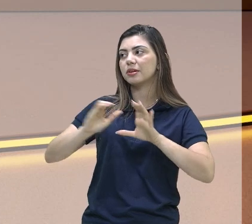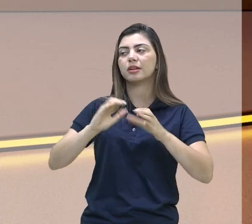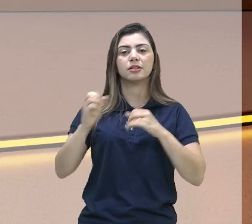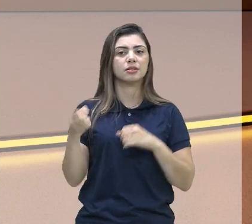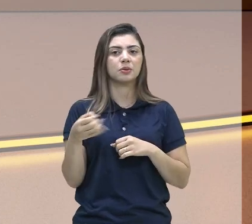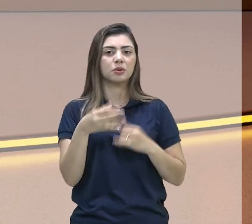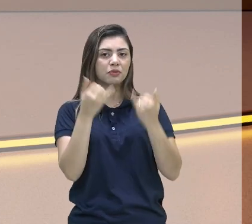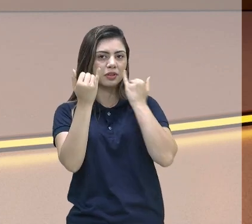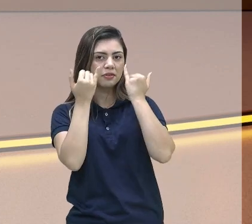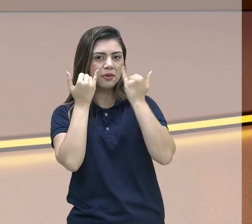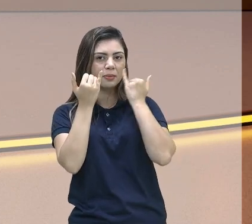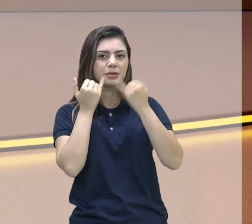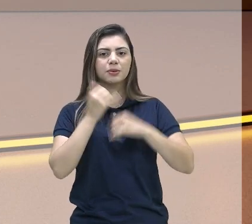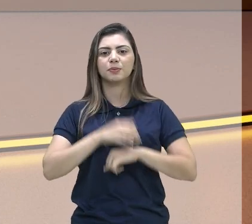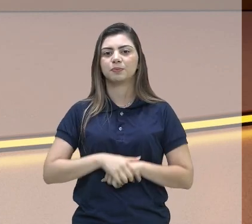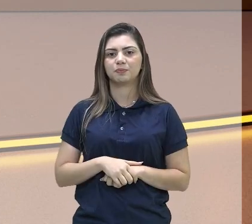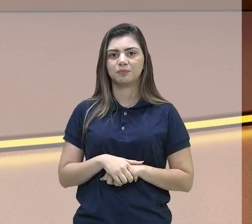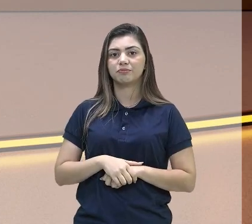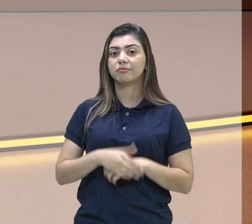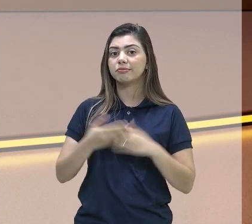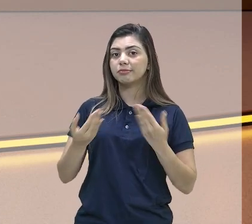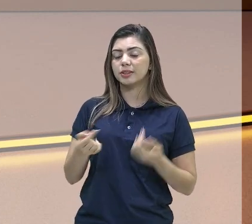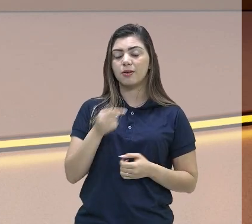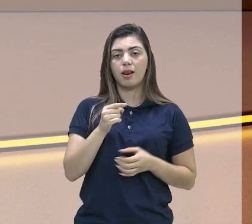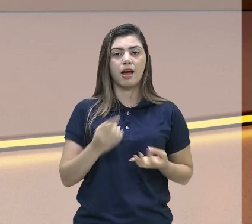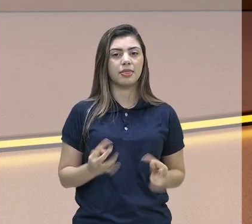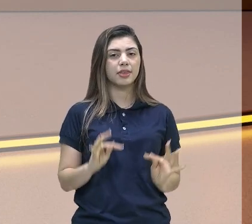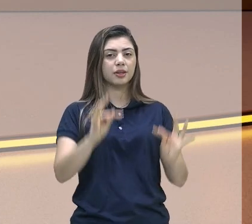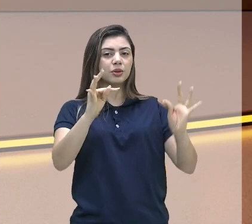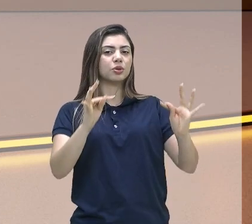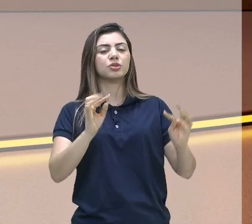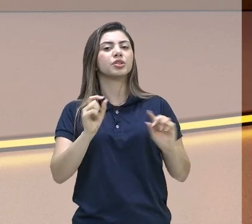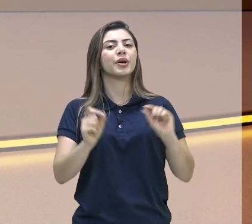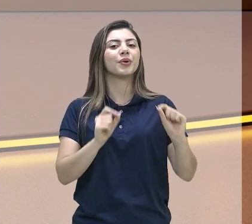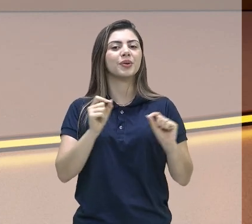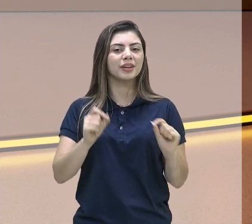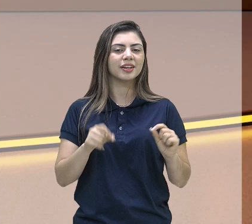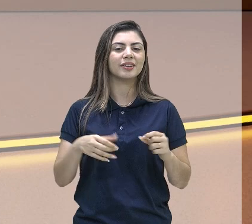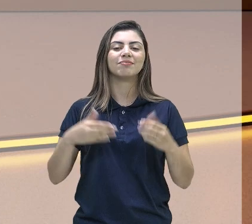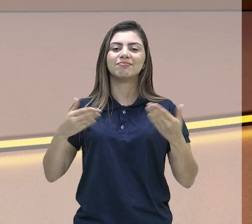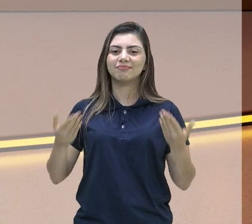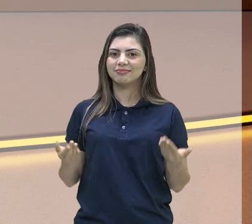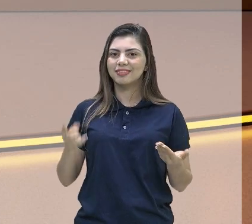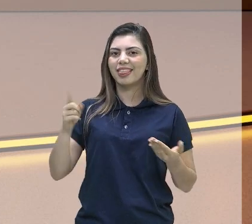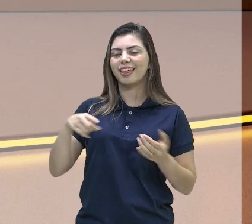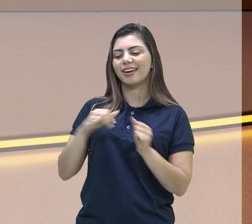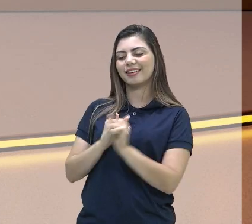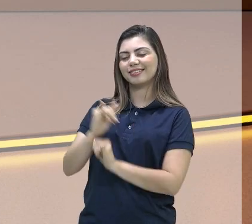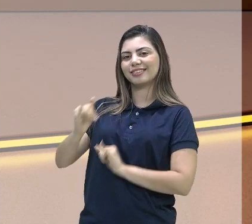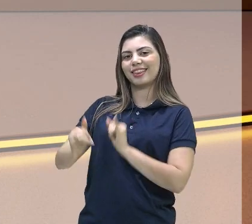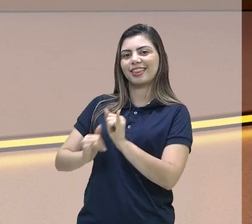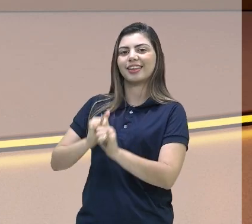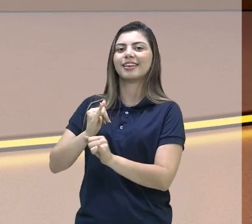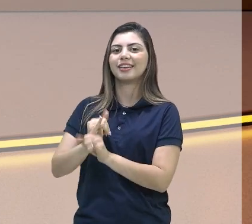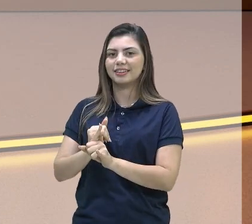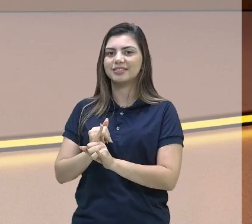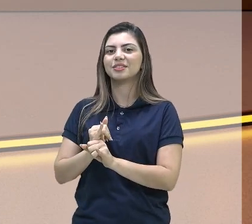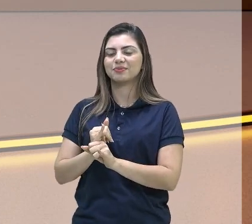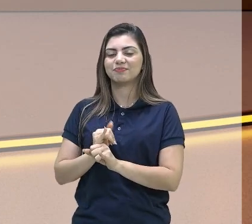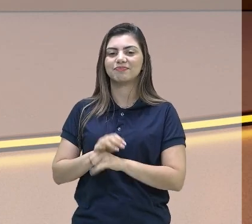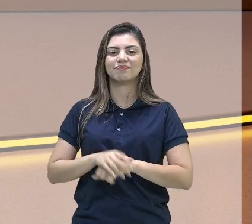informação. Esta tecnologia é justamente a internet, a